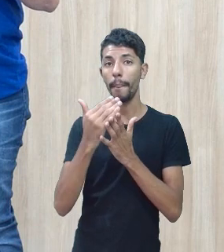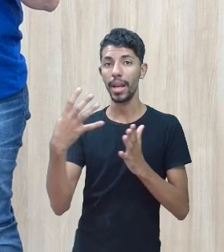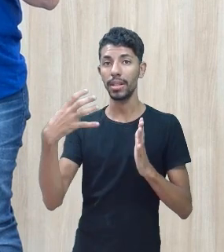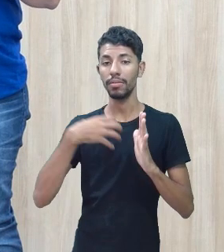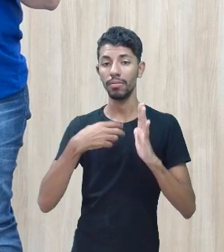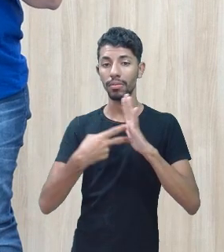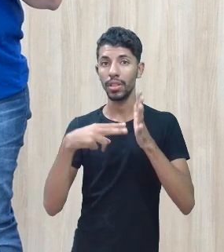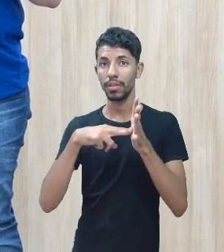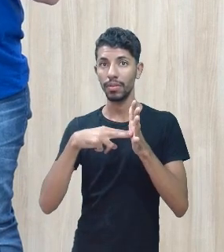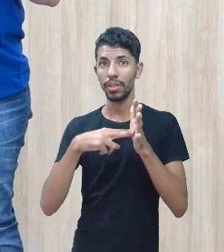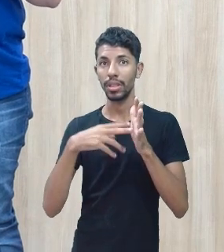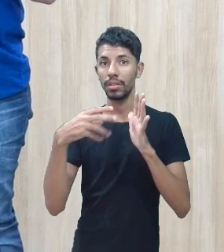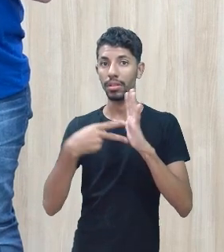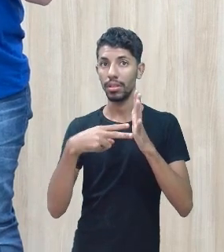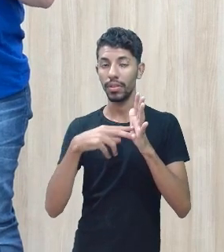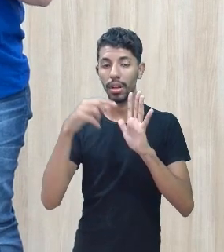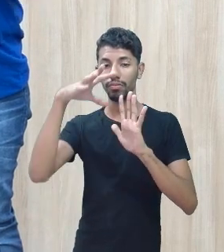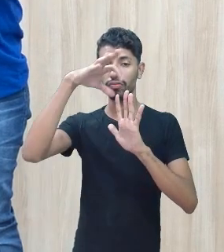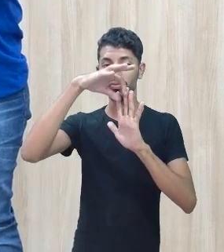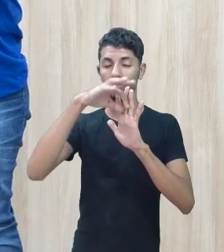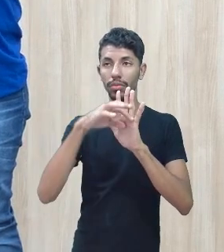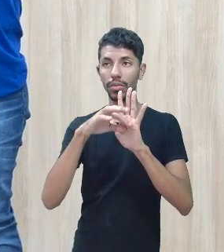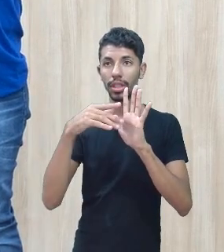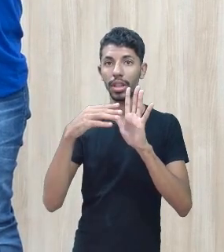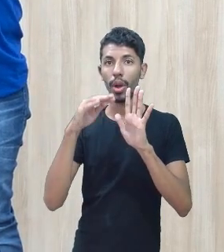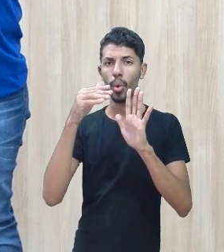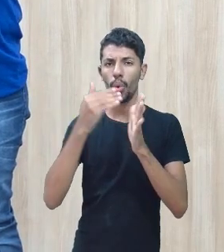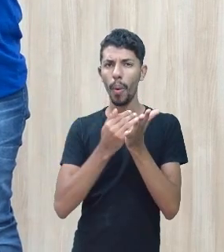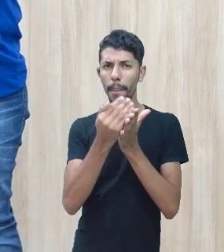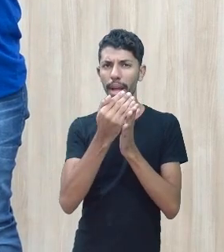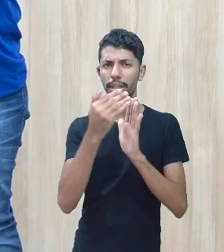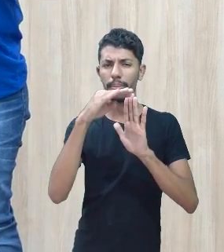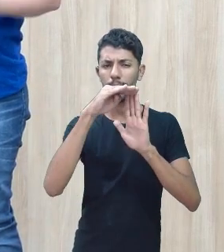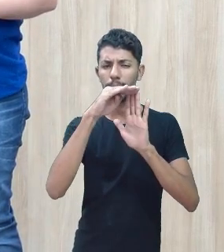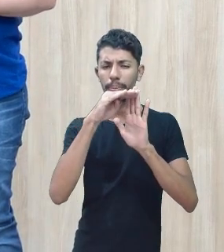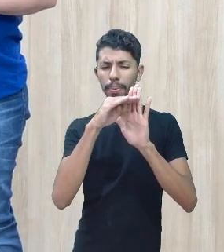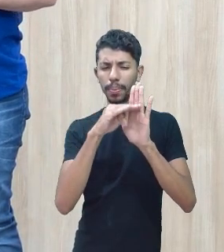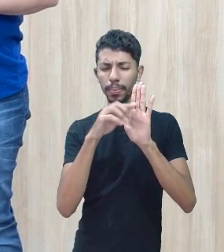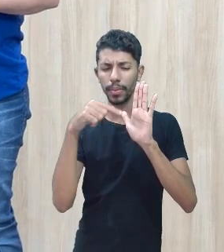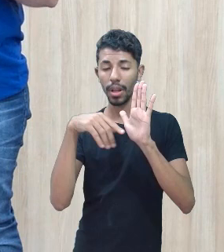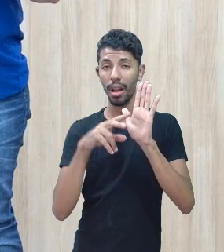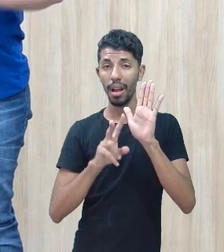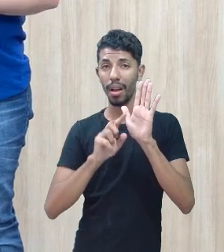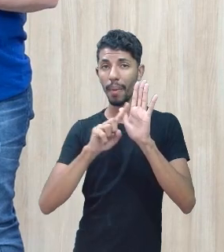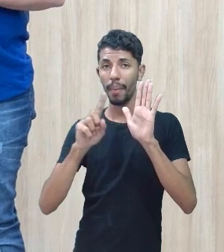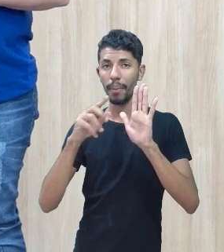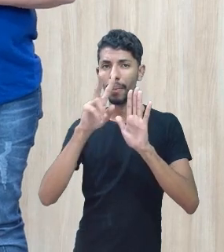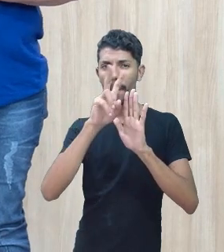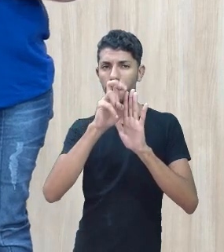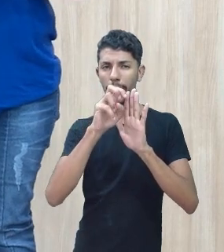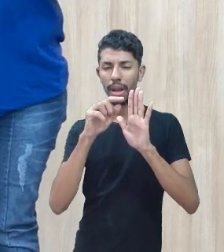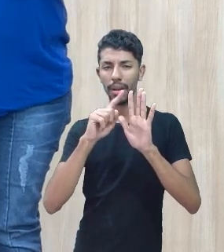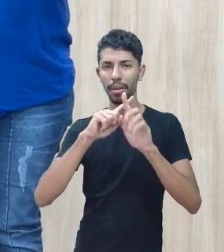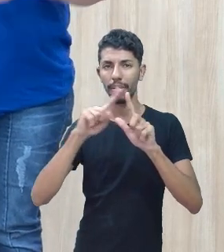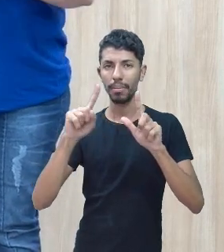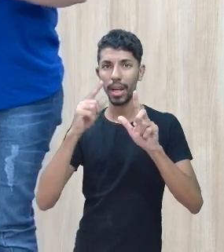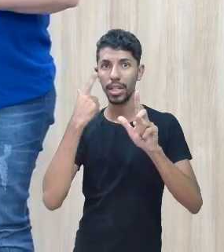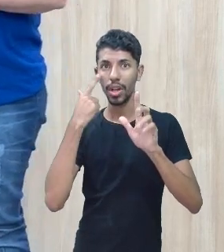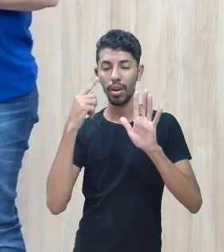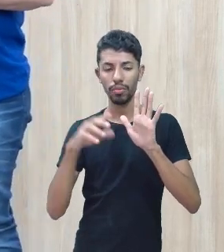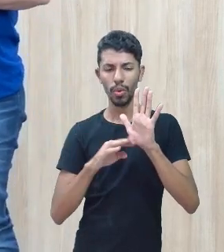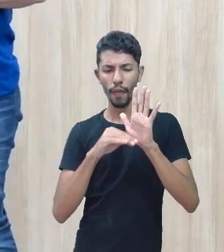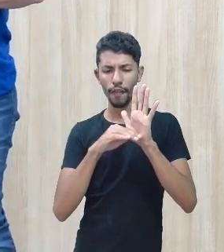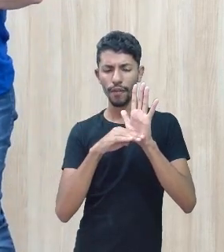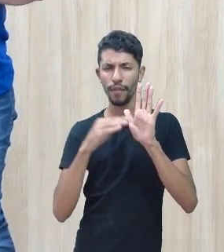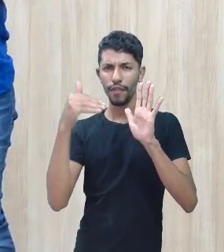sentido e termina falando sobre algo, e você termina falando sobre a mesma